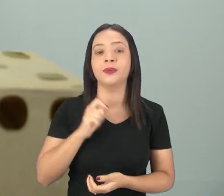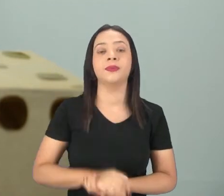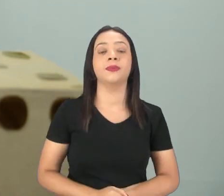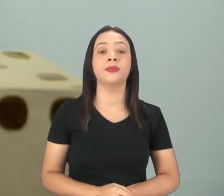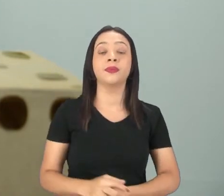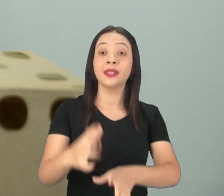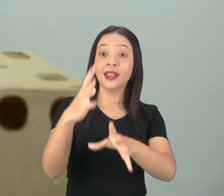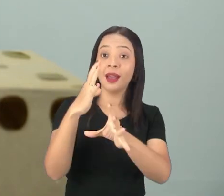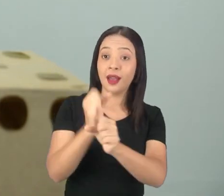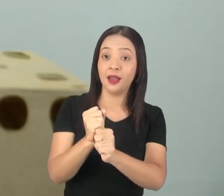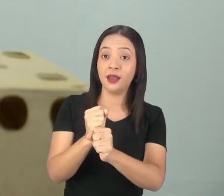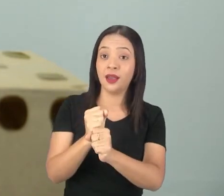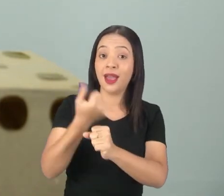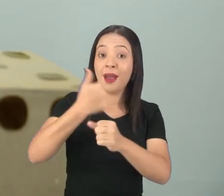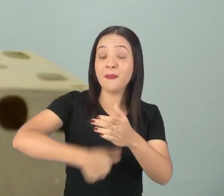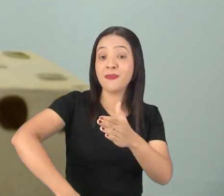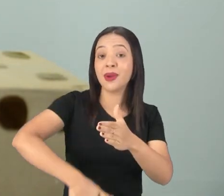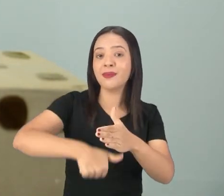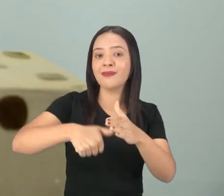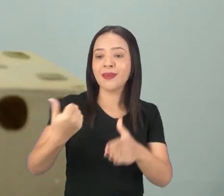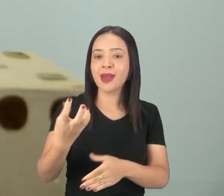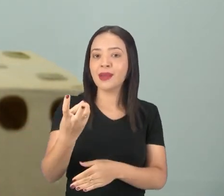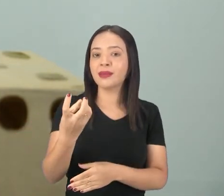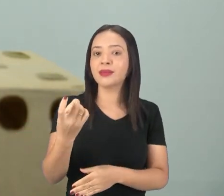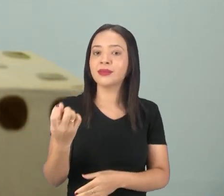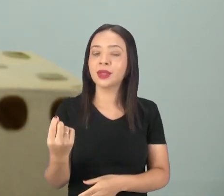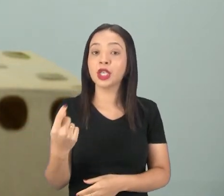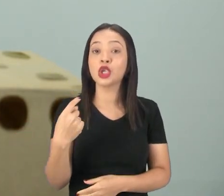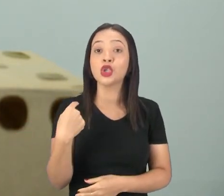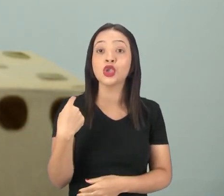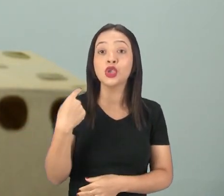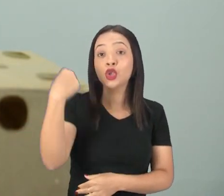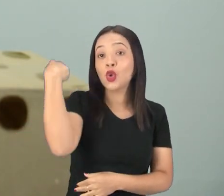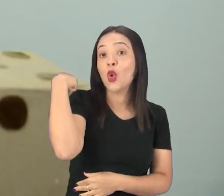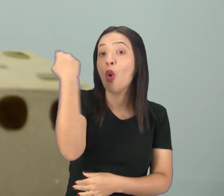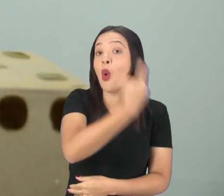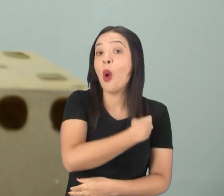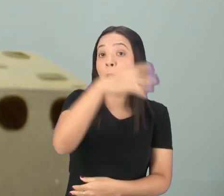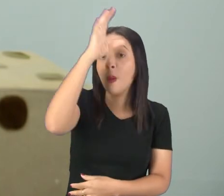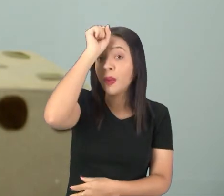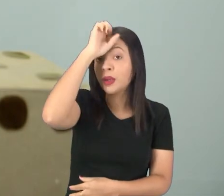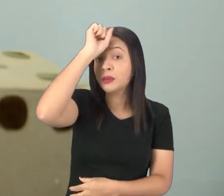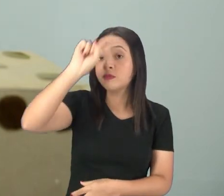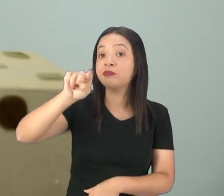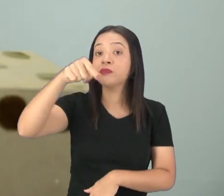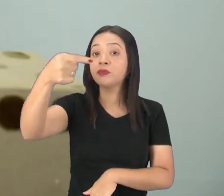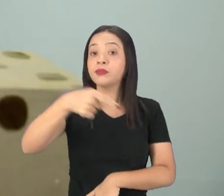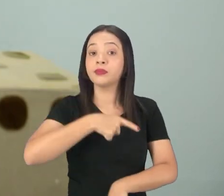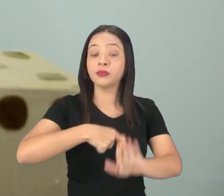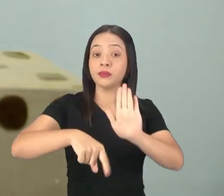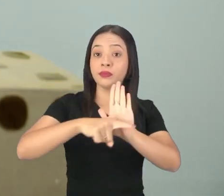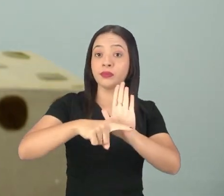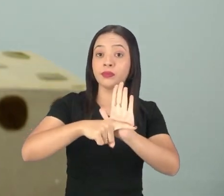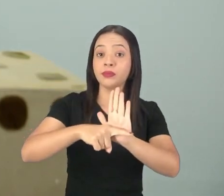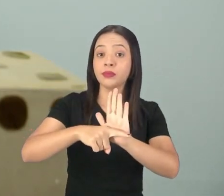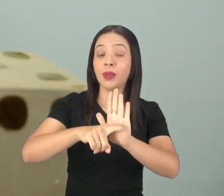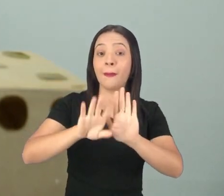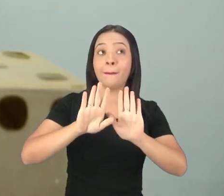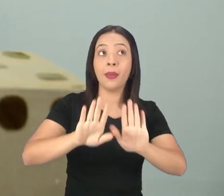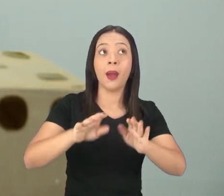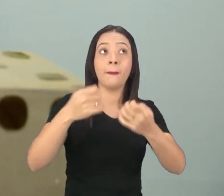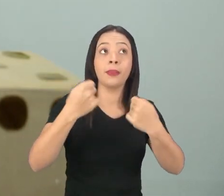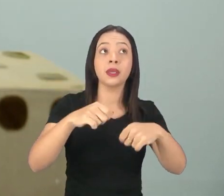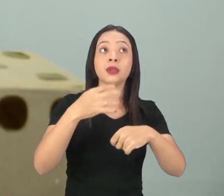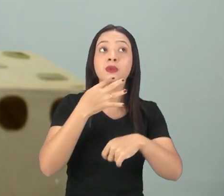a adição é a primeira operação matemática que a gente tem contato e depois a subtração, tá? Mas tem alguns termos que a gente